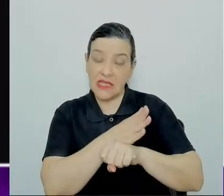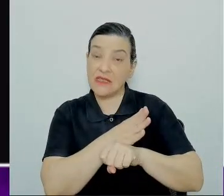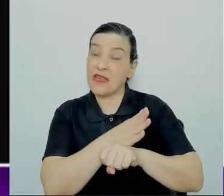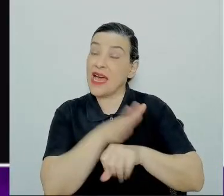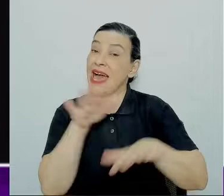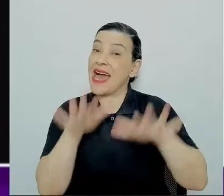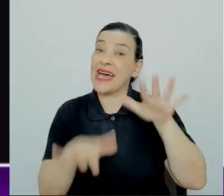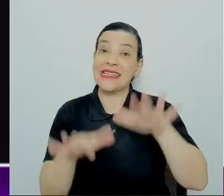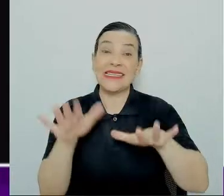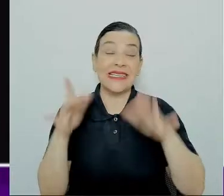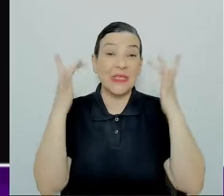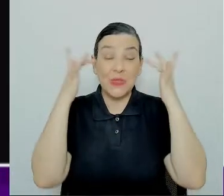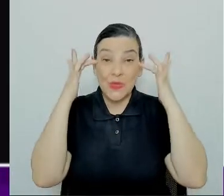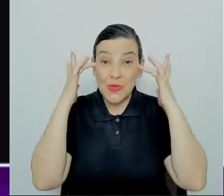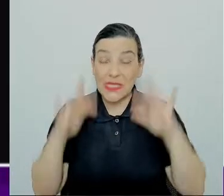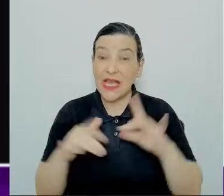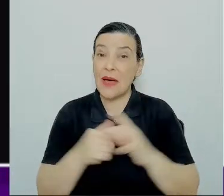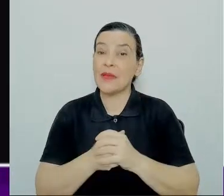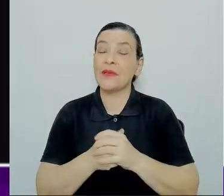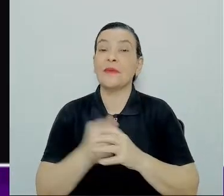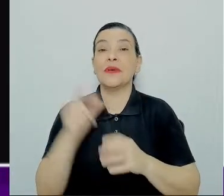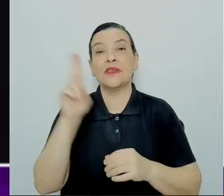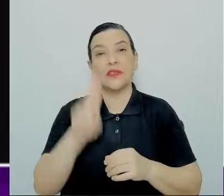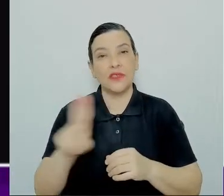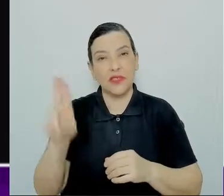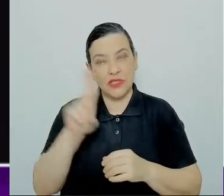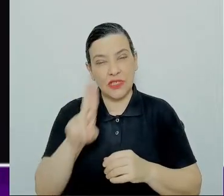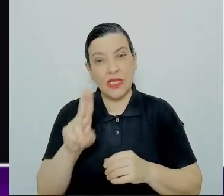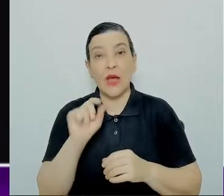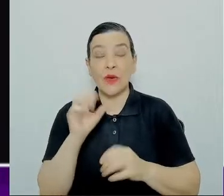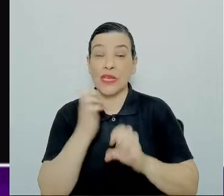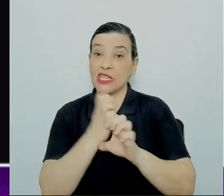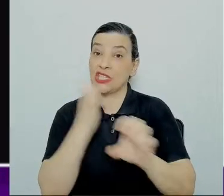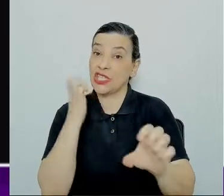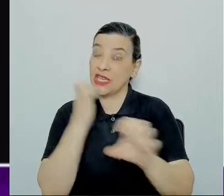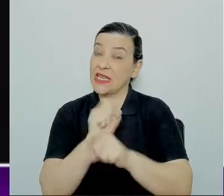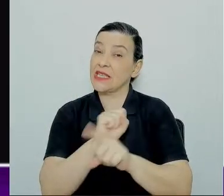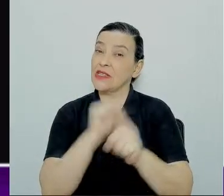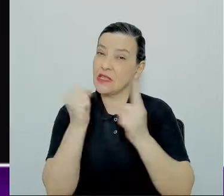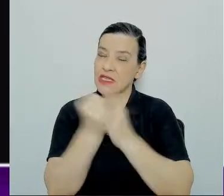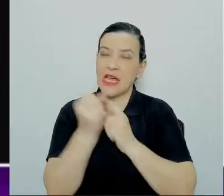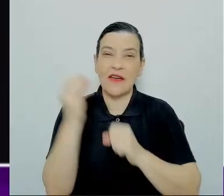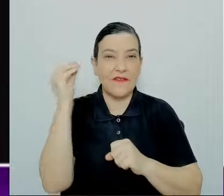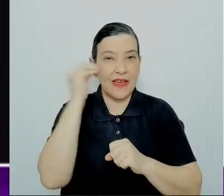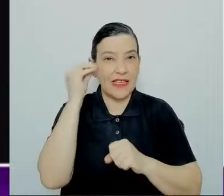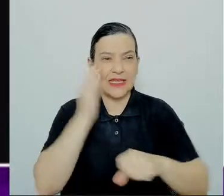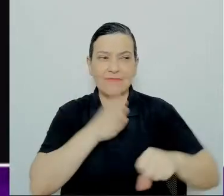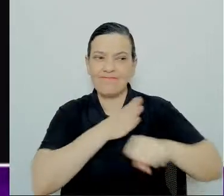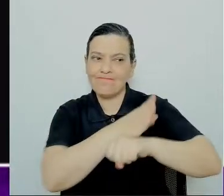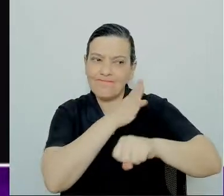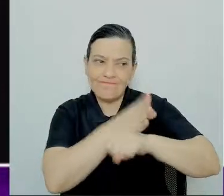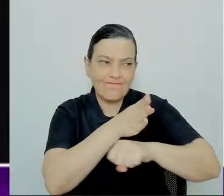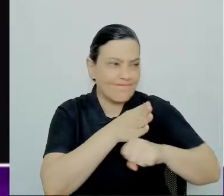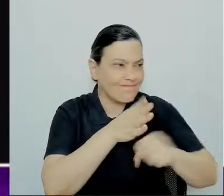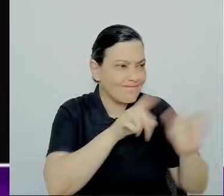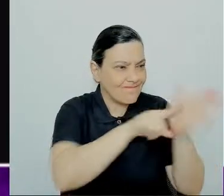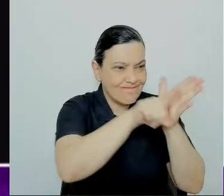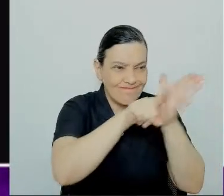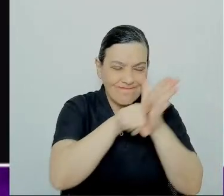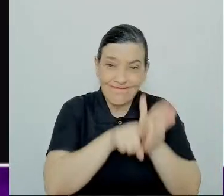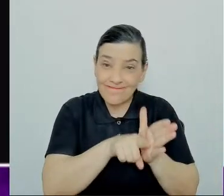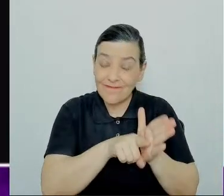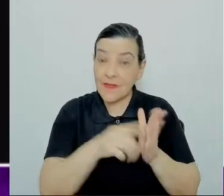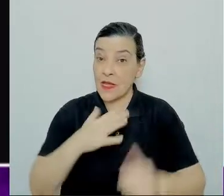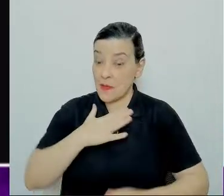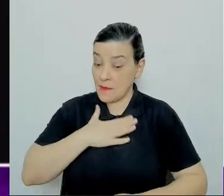como saber. Mas se ele estiver utilizando engenharia social, ele vai tentar quebrar o do mais alto. Então, assim, se eu tiver o meu